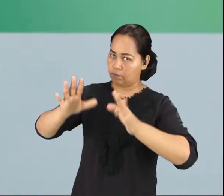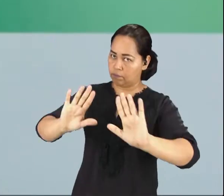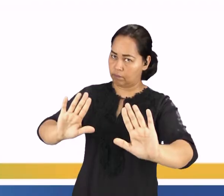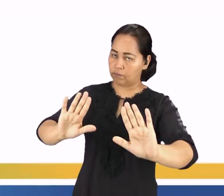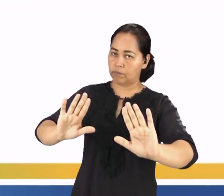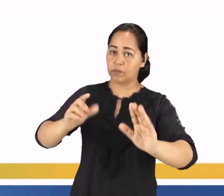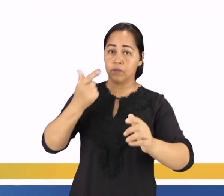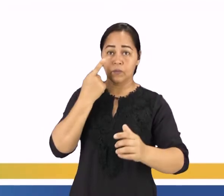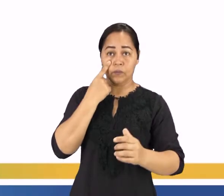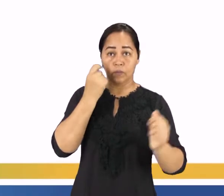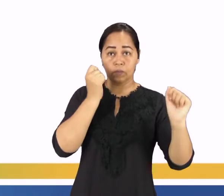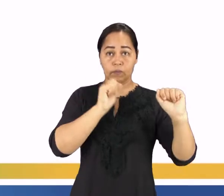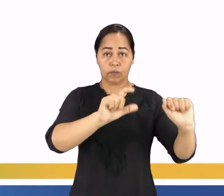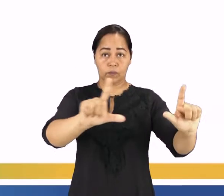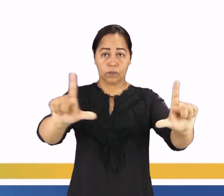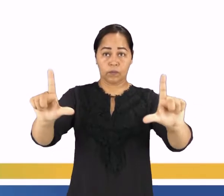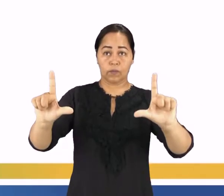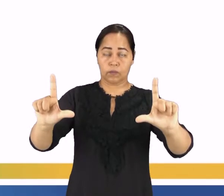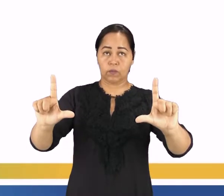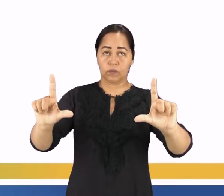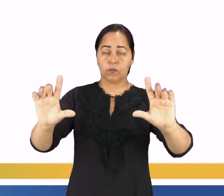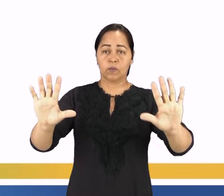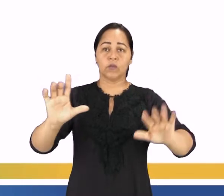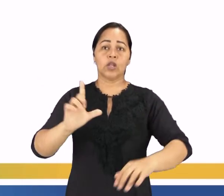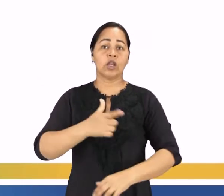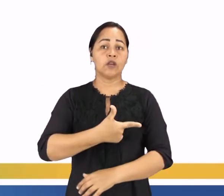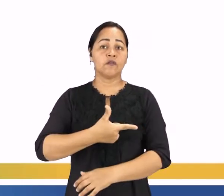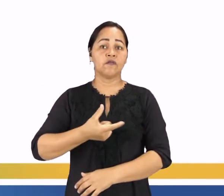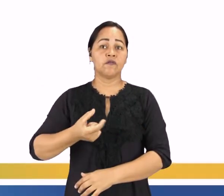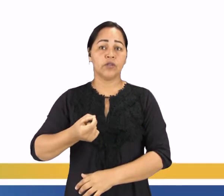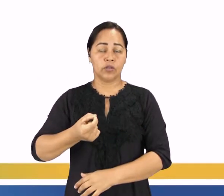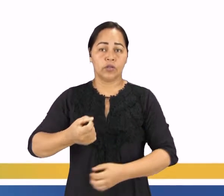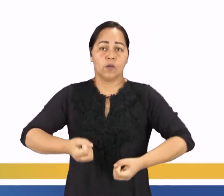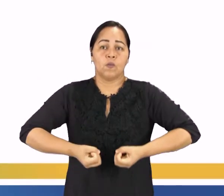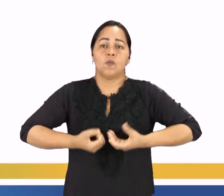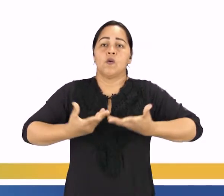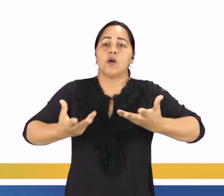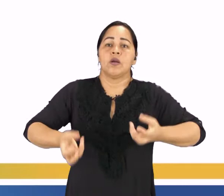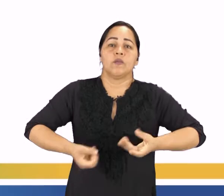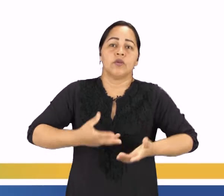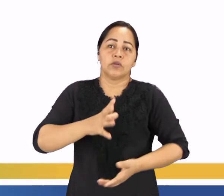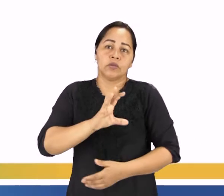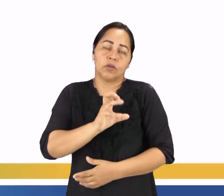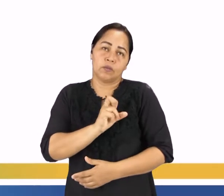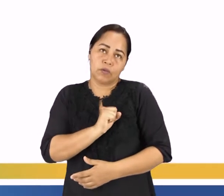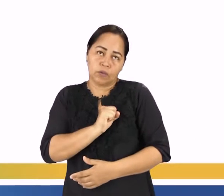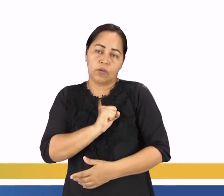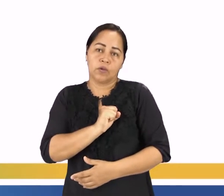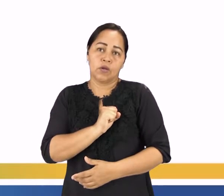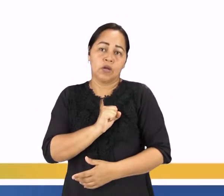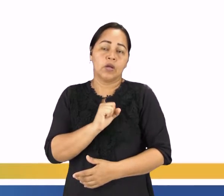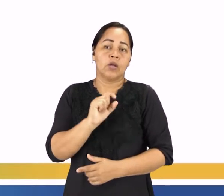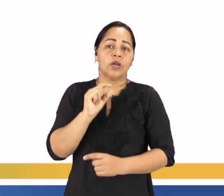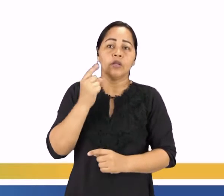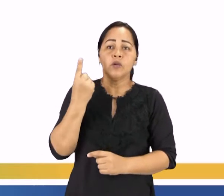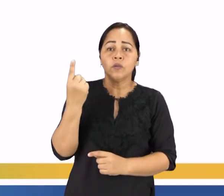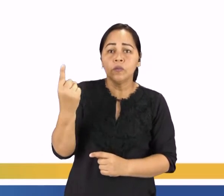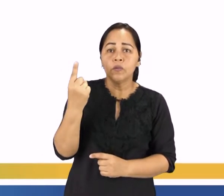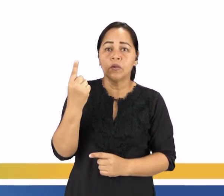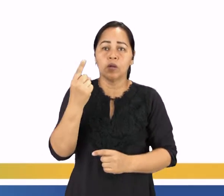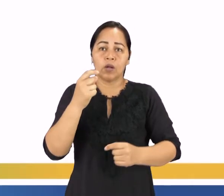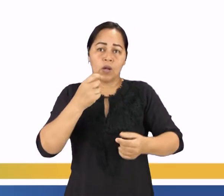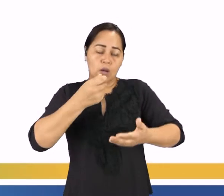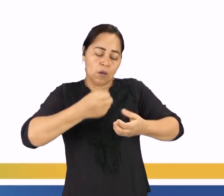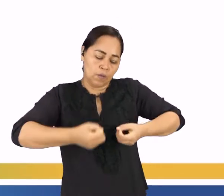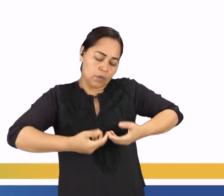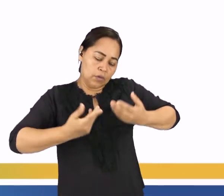aqui no slide. No livro 20 Poemas de Amor e uma Canção Desesperada, Neruda canta o amor, a ausência da mulher amada,